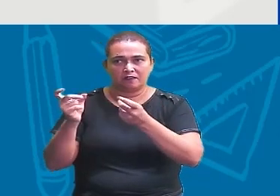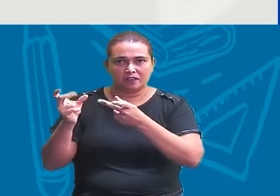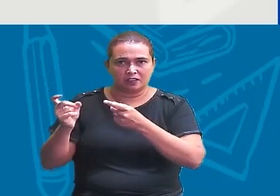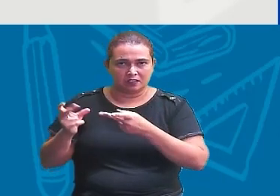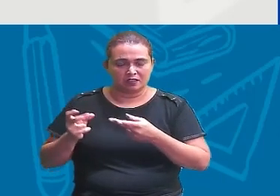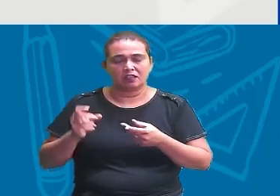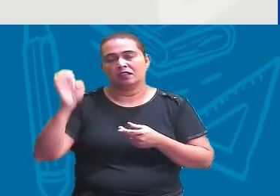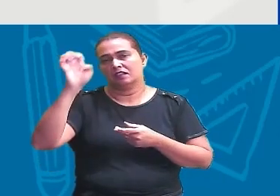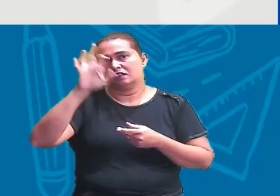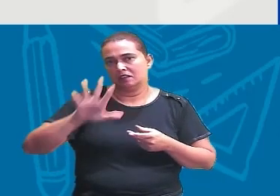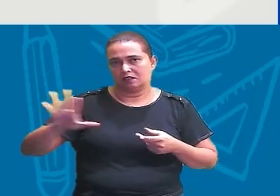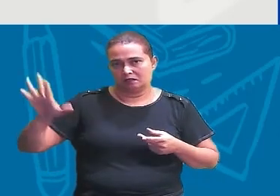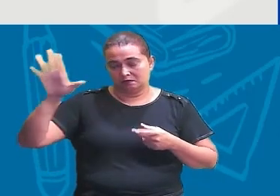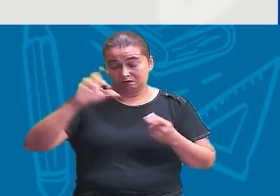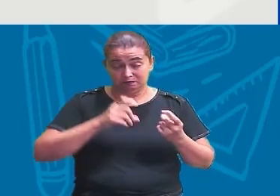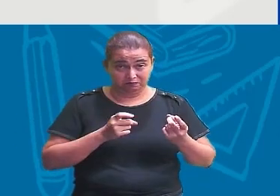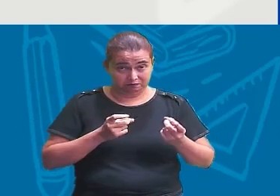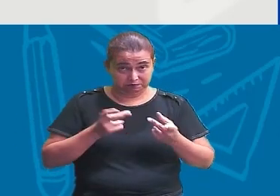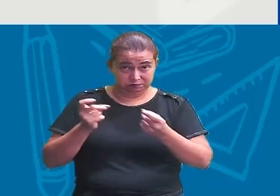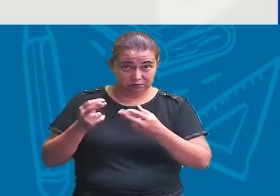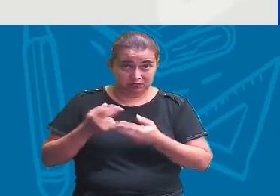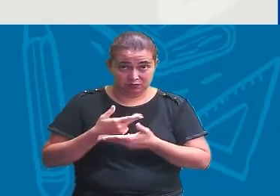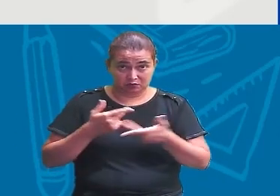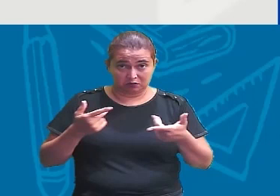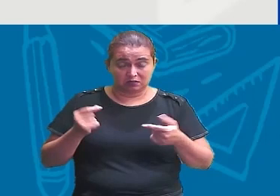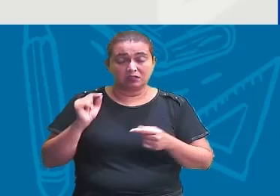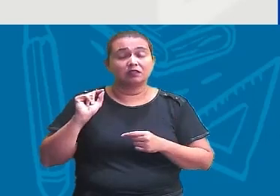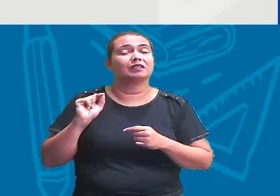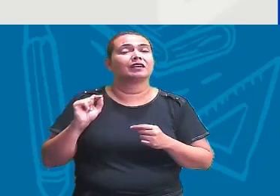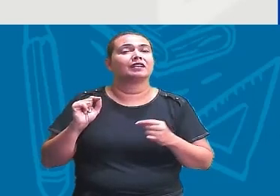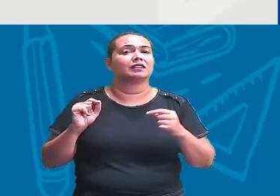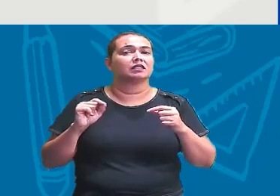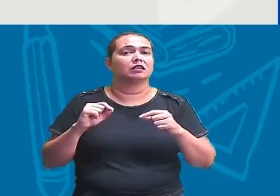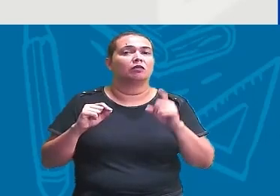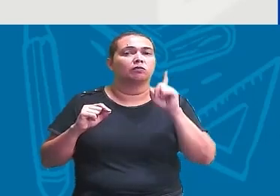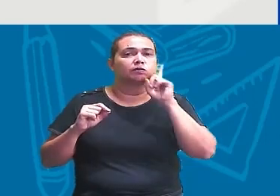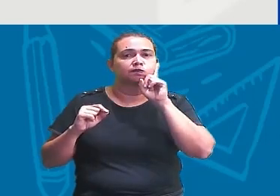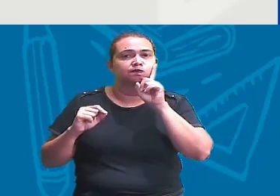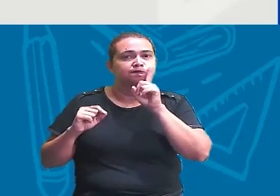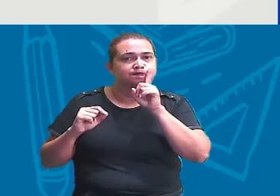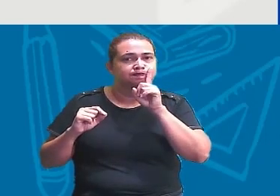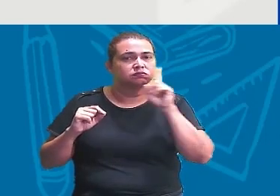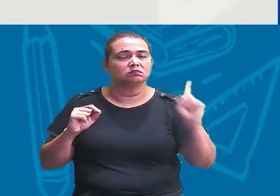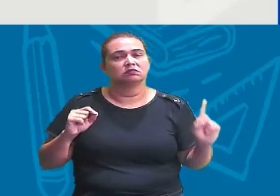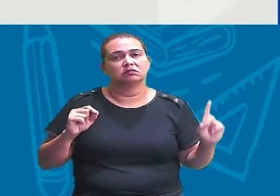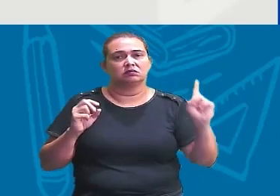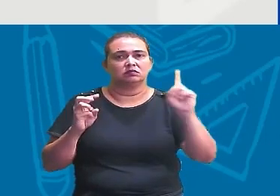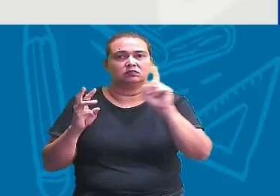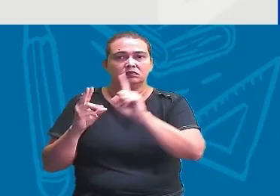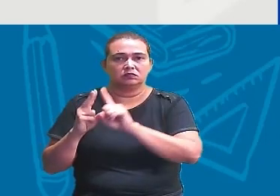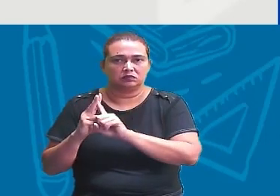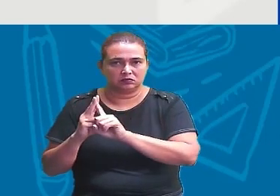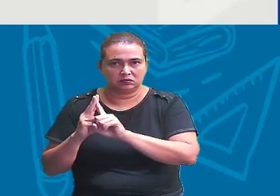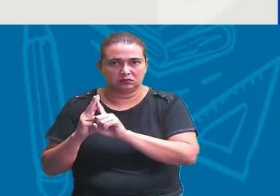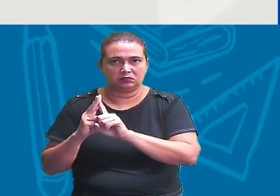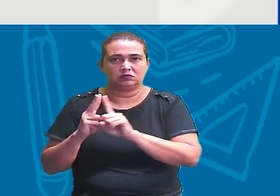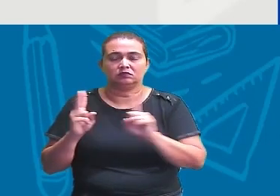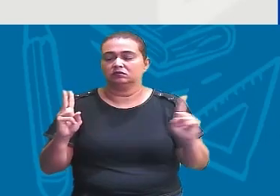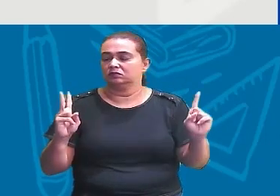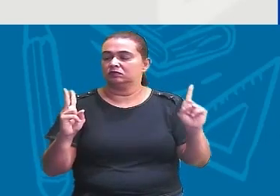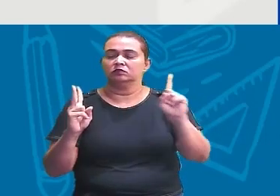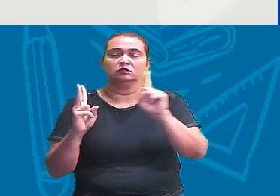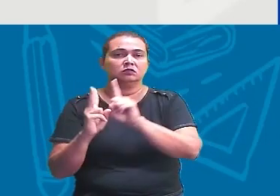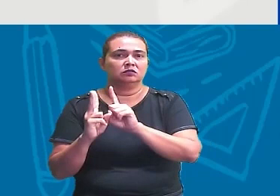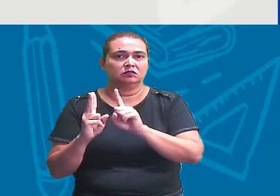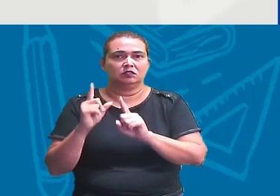para a Europa. Que país é esse? Estados Unidos. Vamos lembrar, né, galera? 1917, nós já